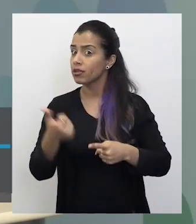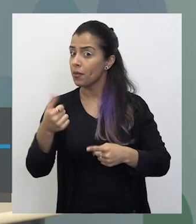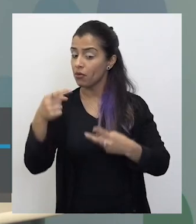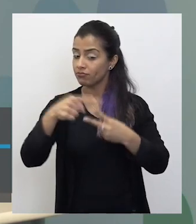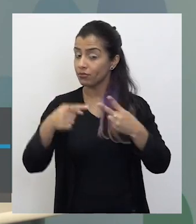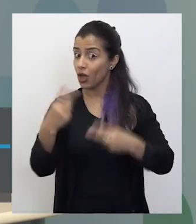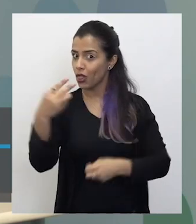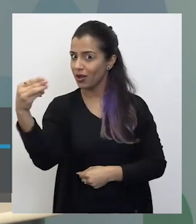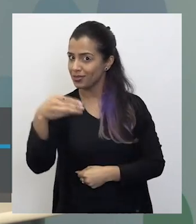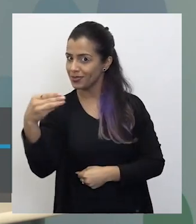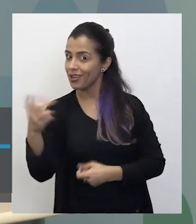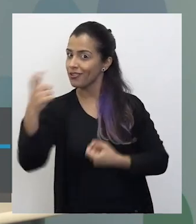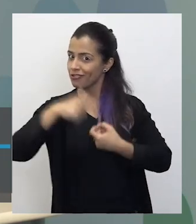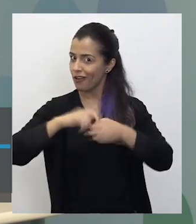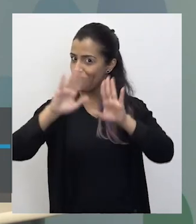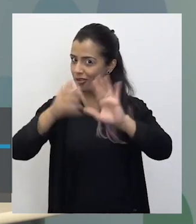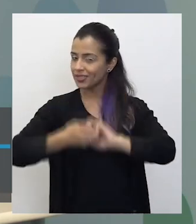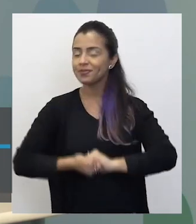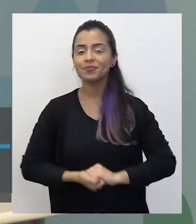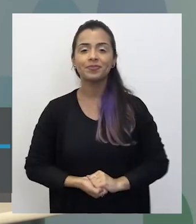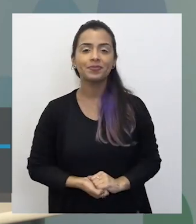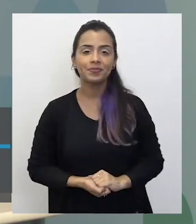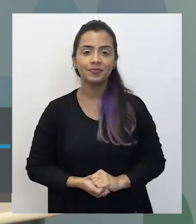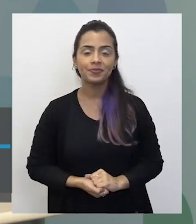2 minutos. E nós voltamos.